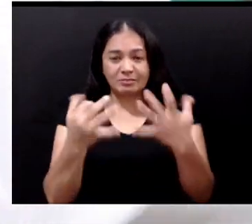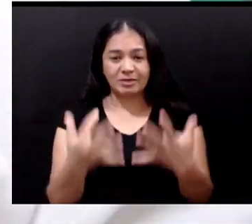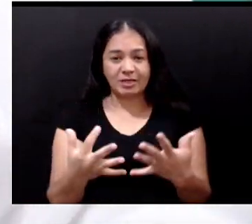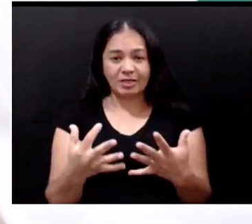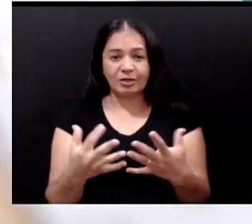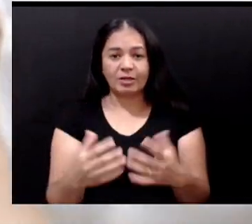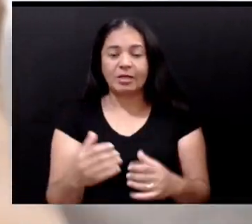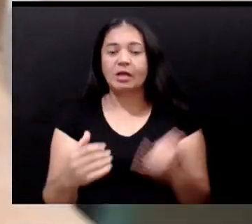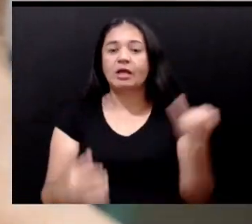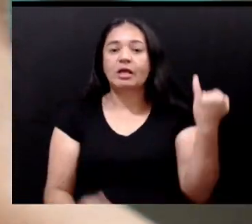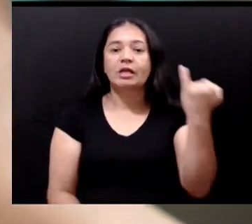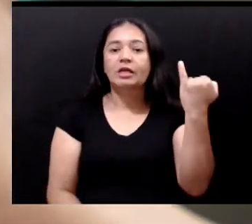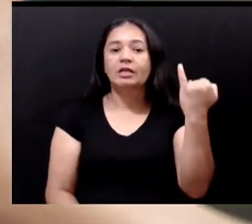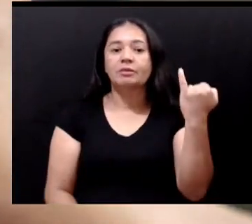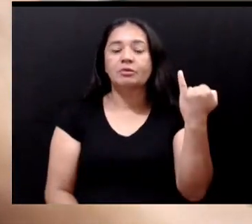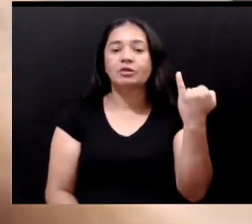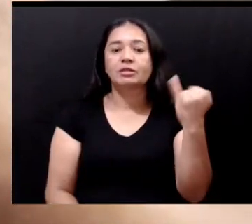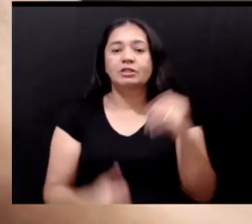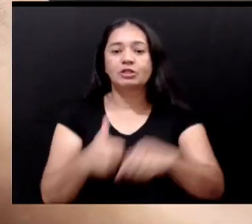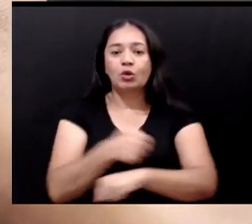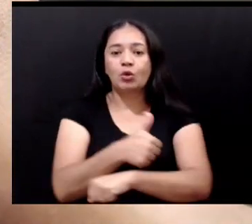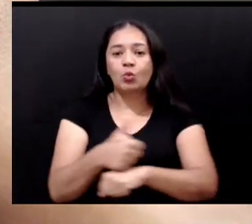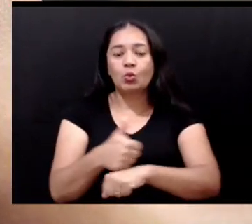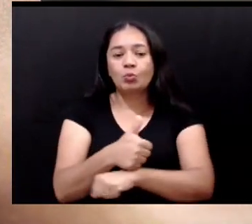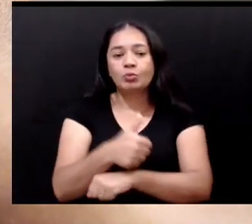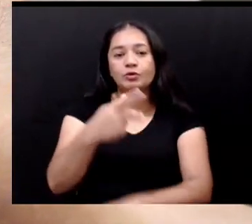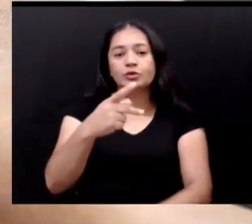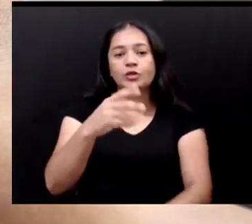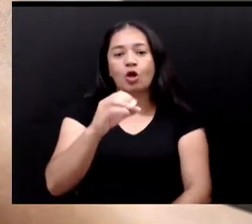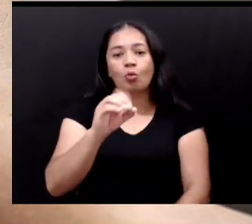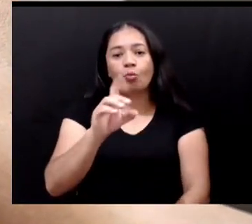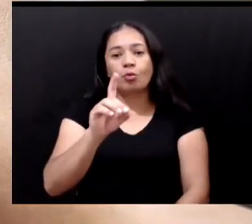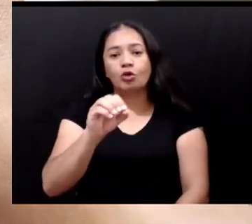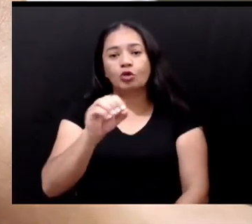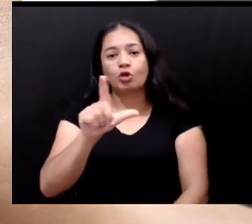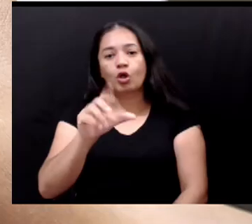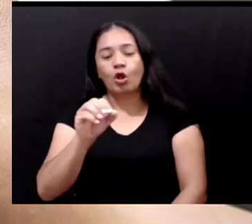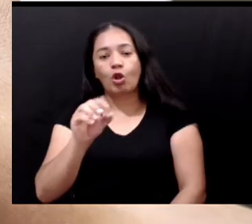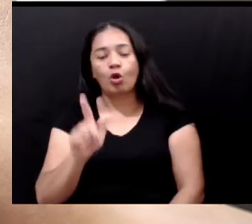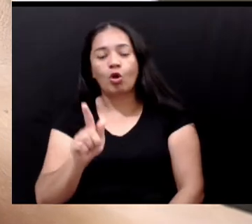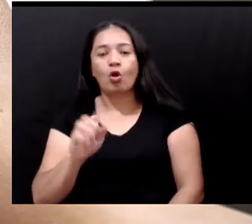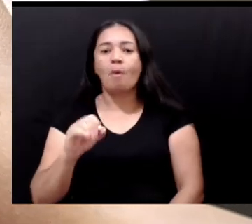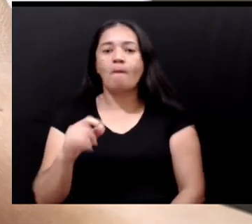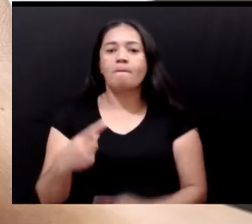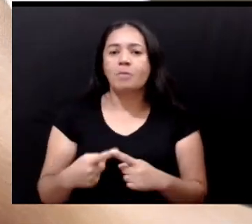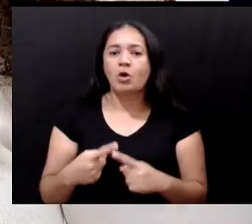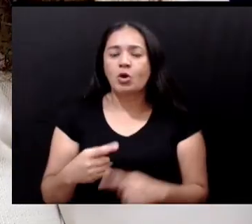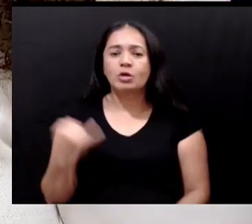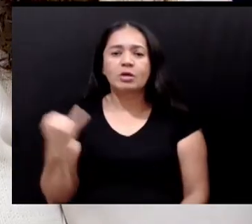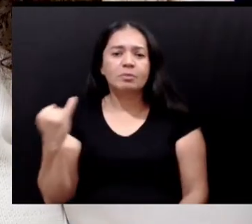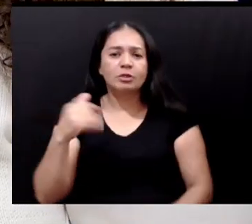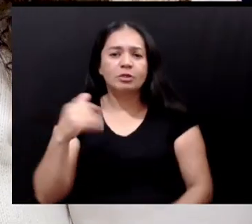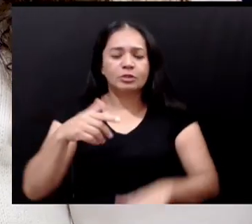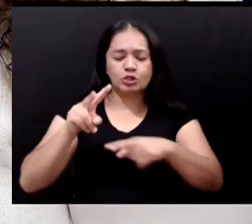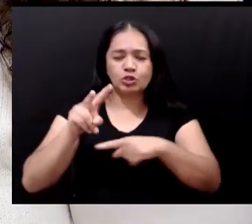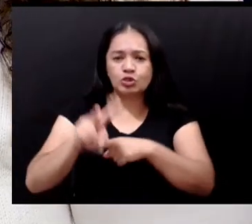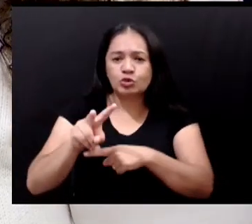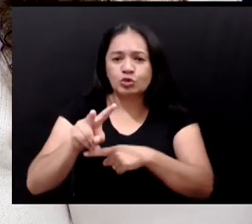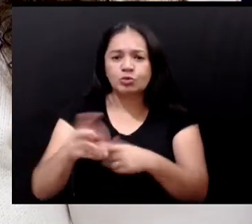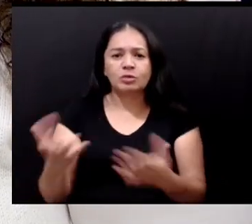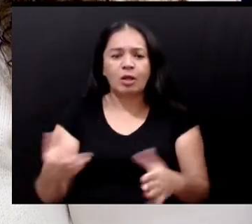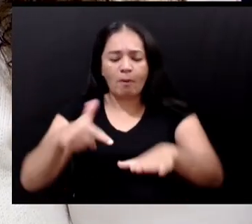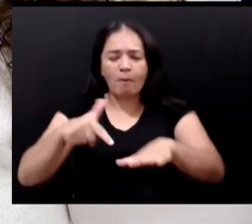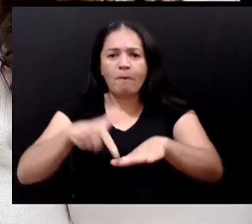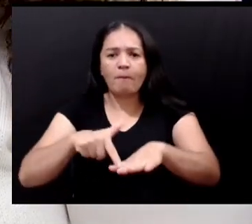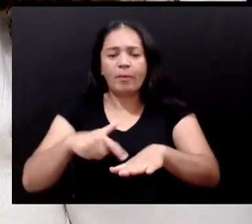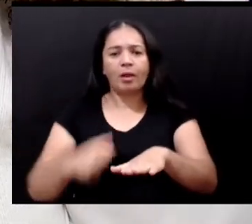do podólogo, né? A importância de cuidar dos pés, né? Por que é tão importante cuidar dos pés? A importância de cuidar dos pés a partir do